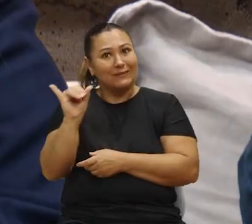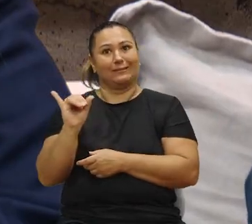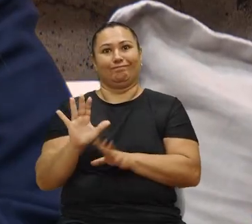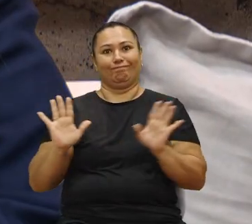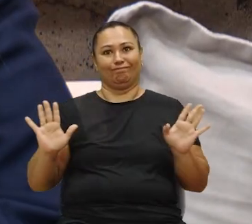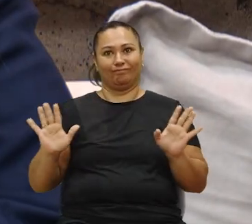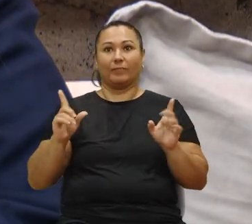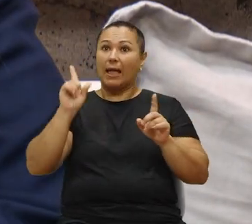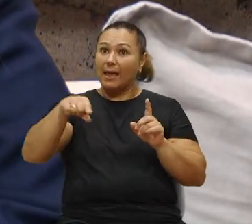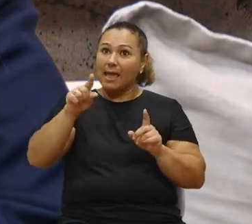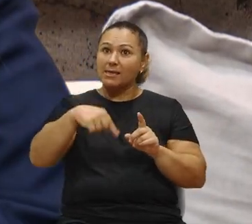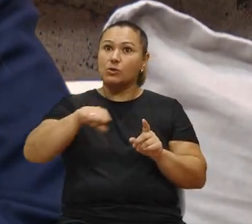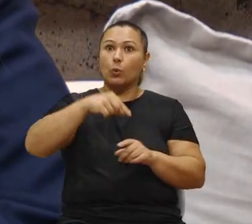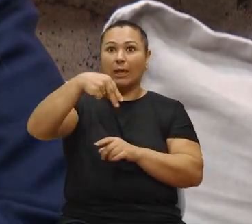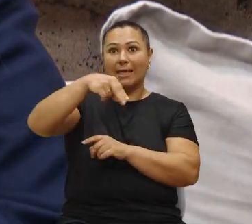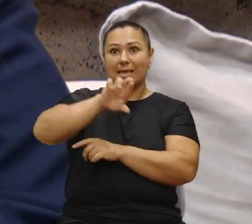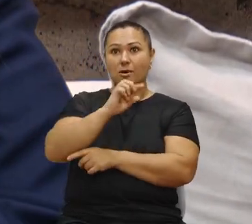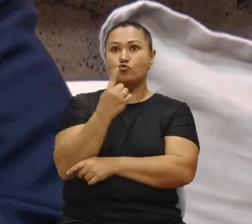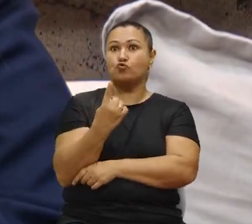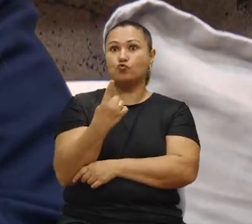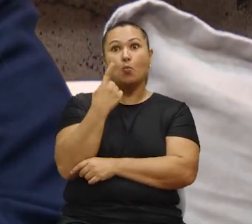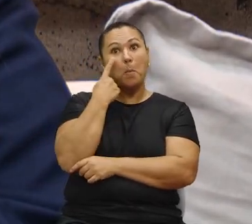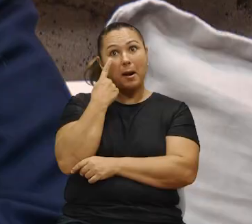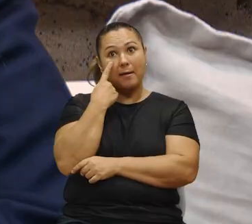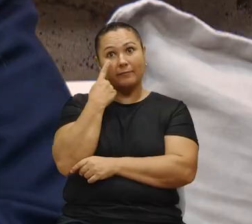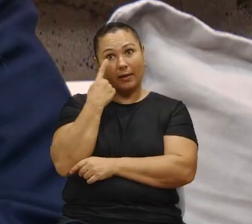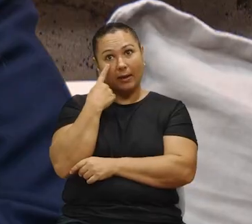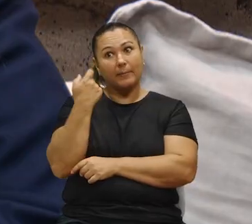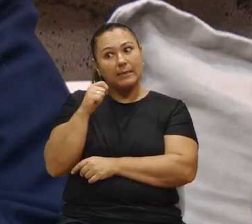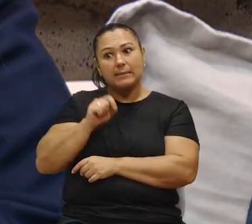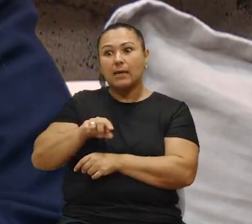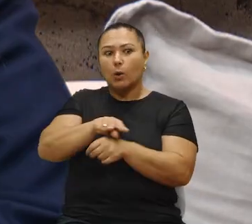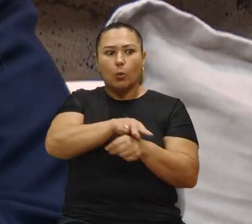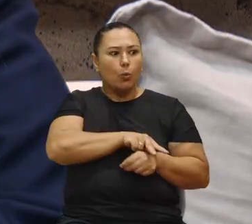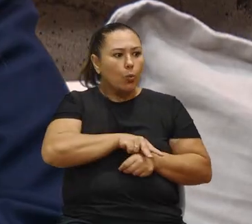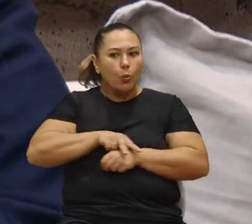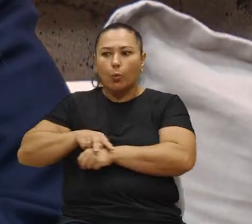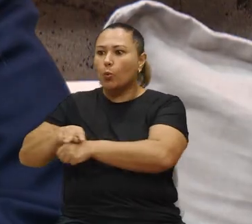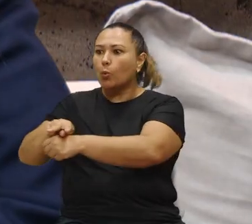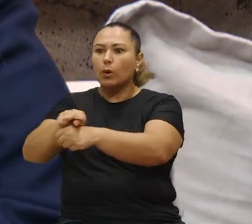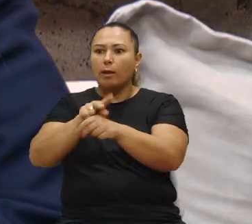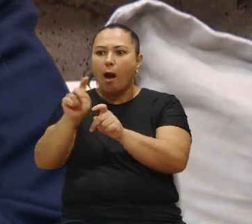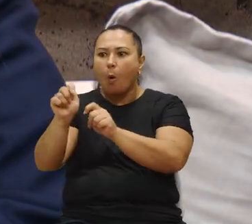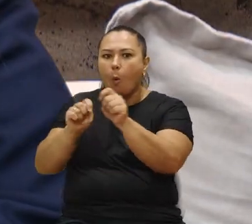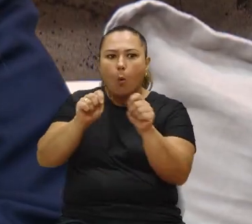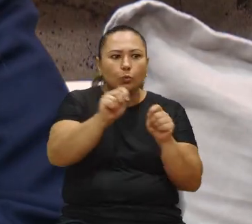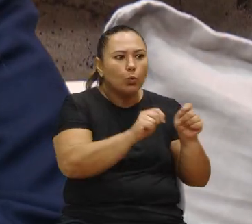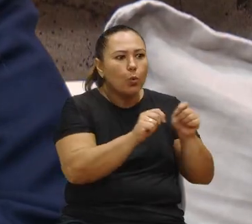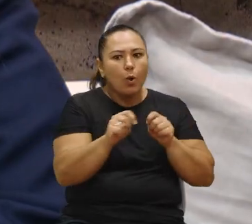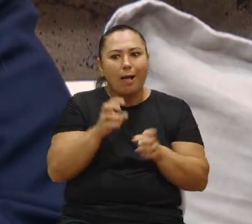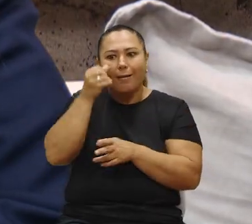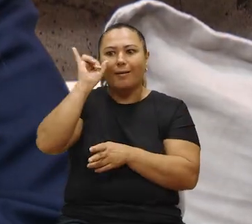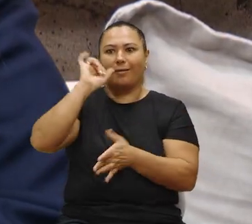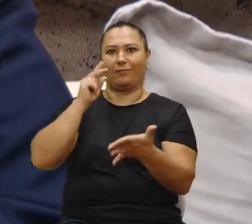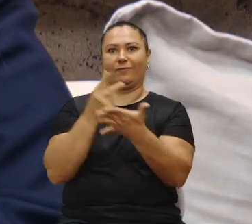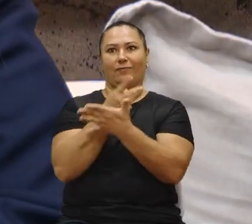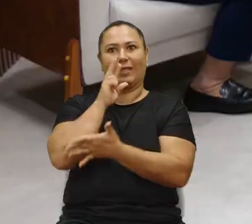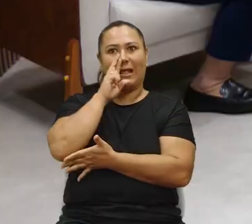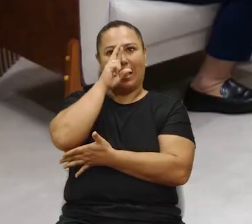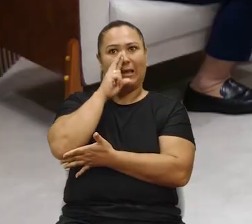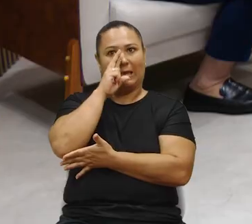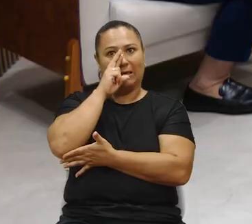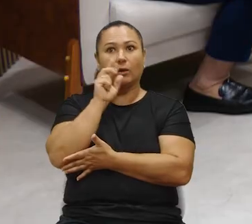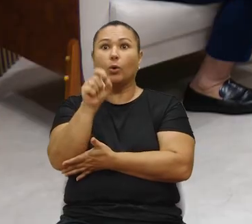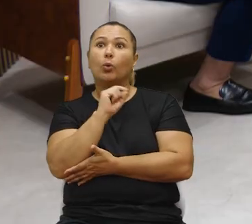de prevenção deixou de ser adotada. E é isso que a NR1 prevê, que tu tenha que gerenciar esses riscos, controlar esses riscos,